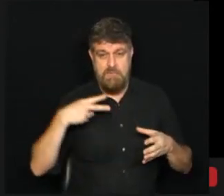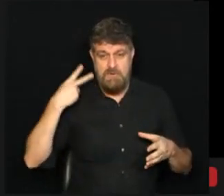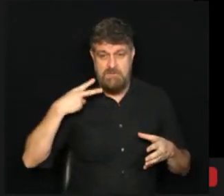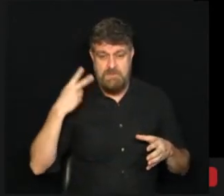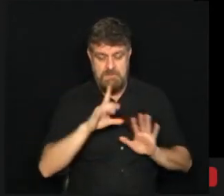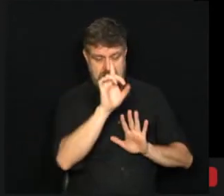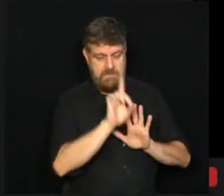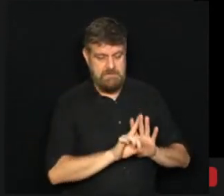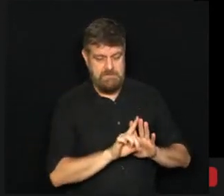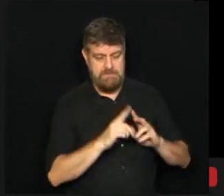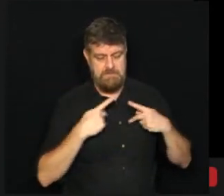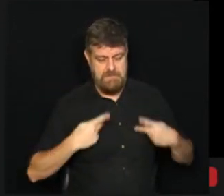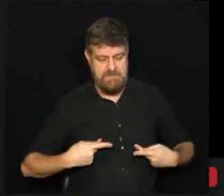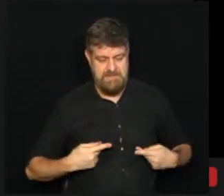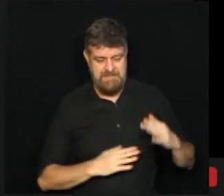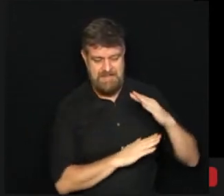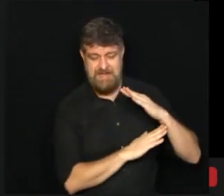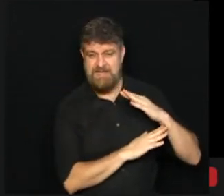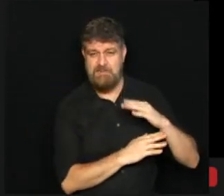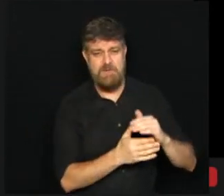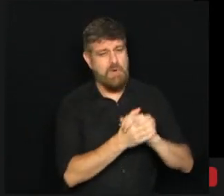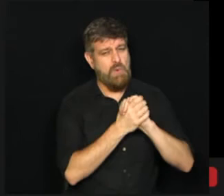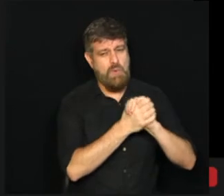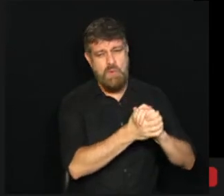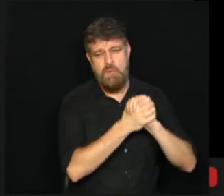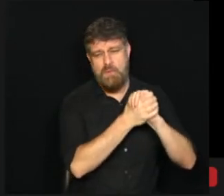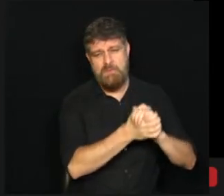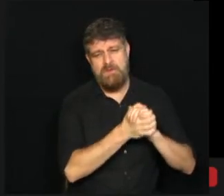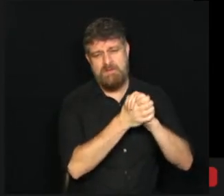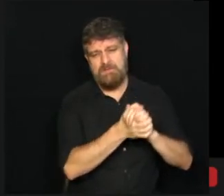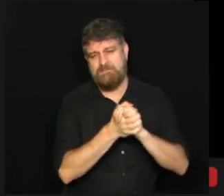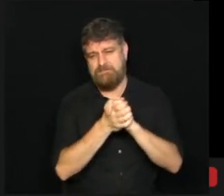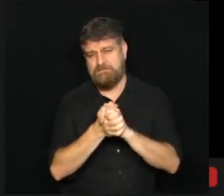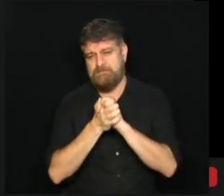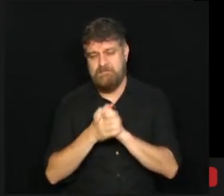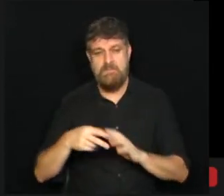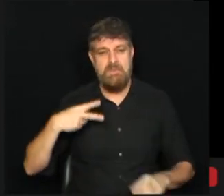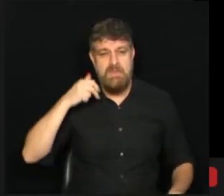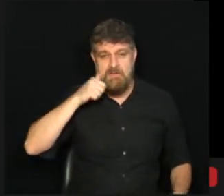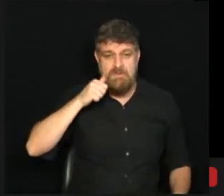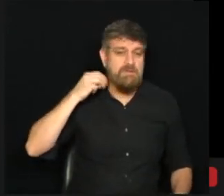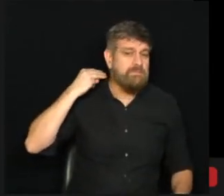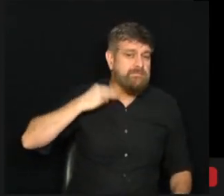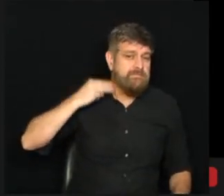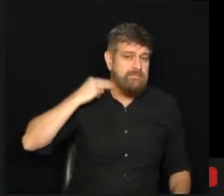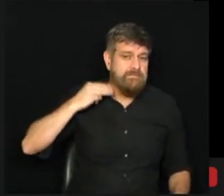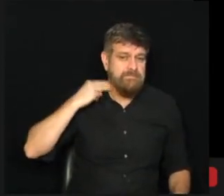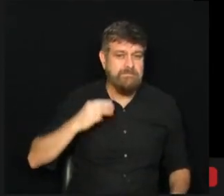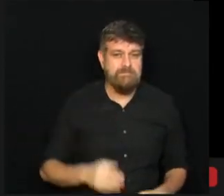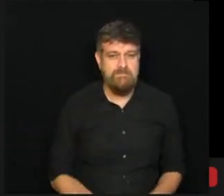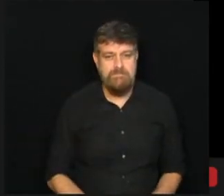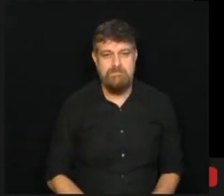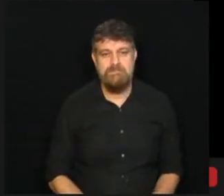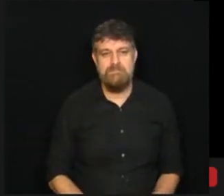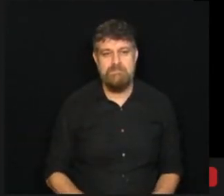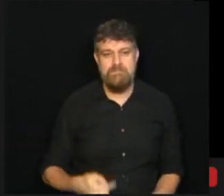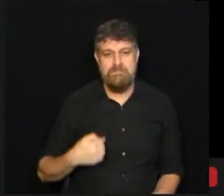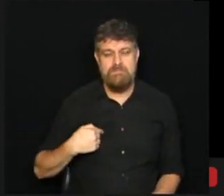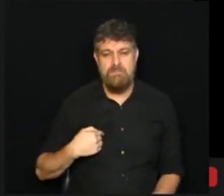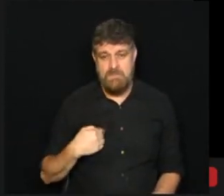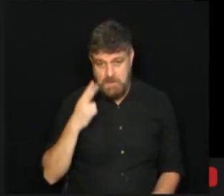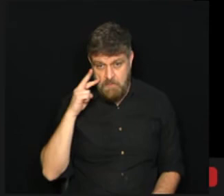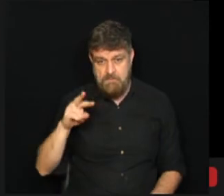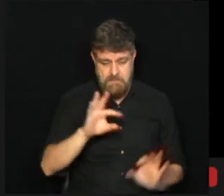de Campinas. Quero cumprimentar também a vereadora Mariana Conte, que eu entrei, ela estava